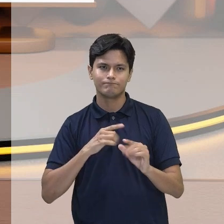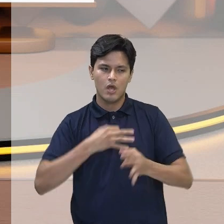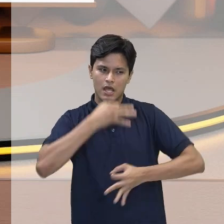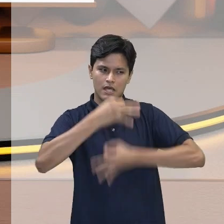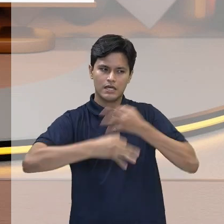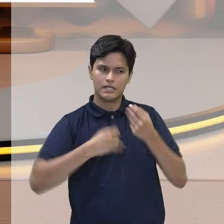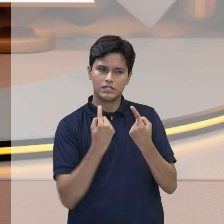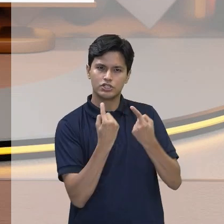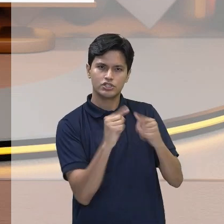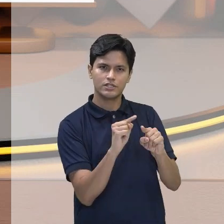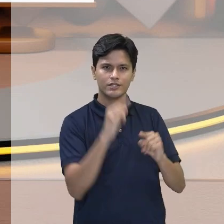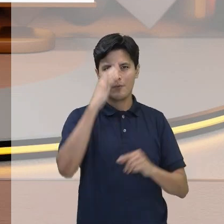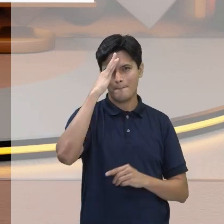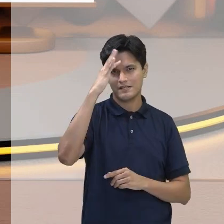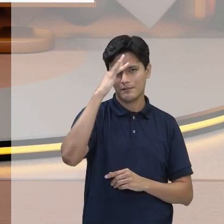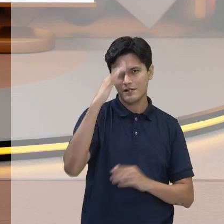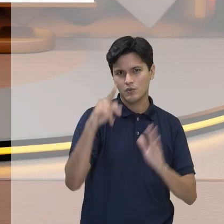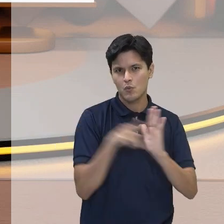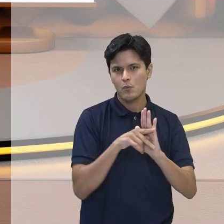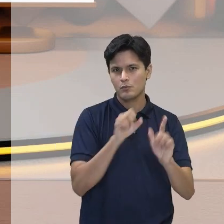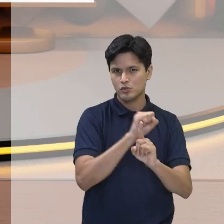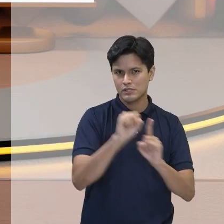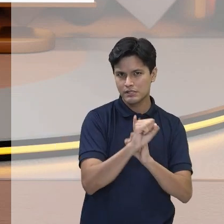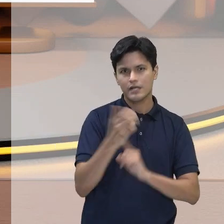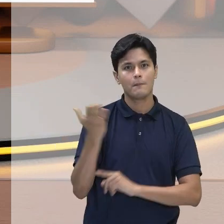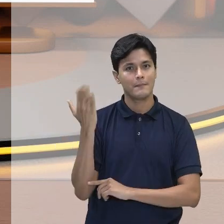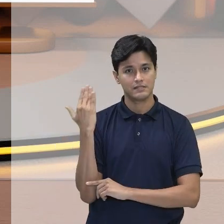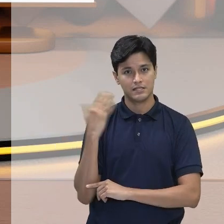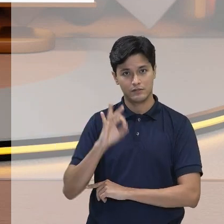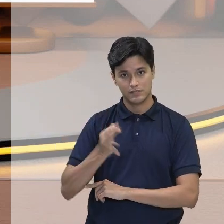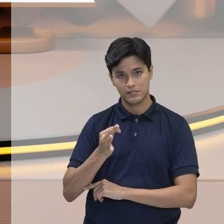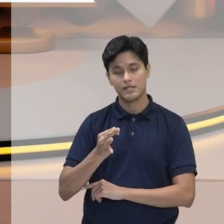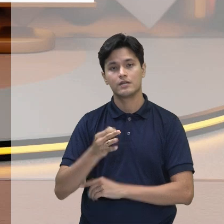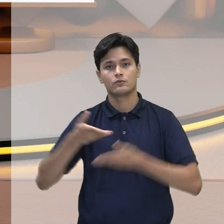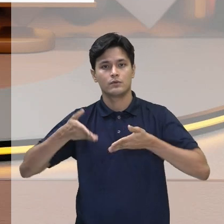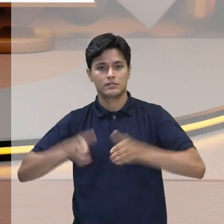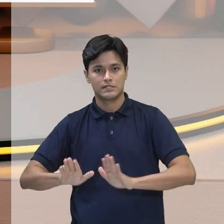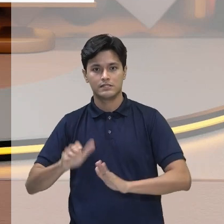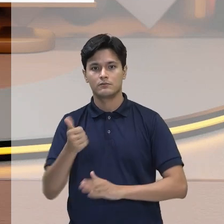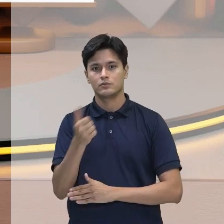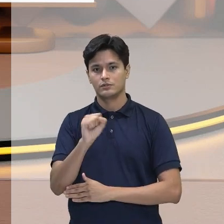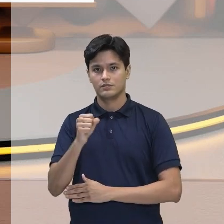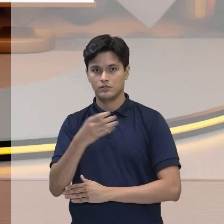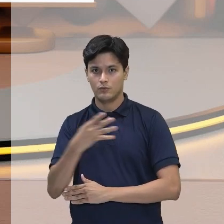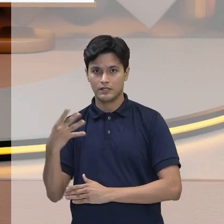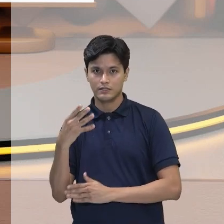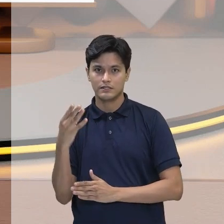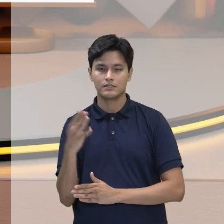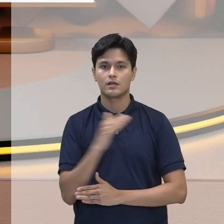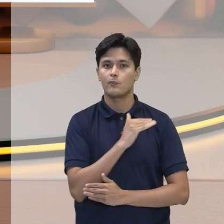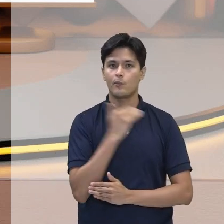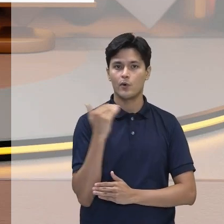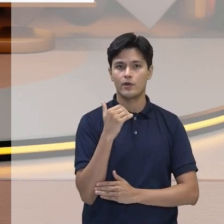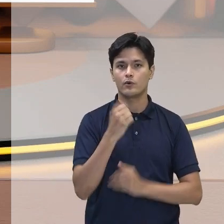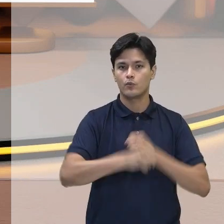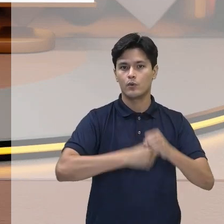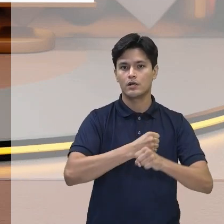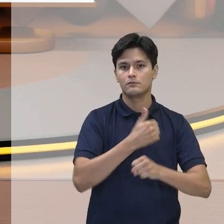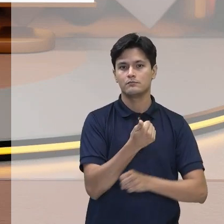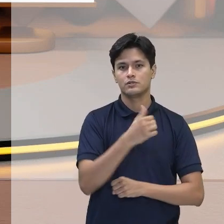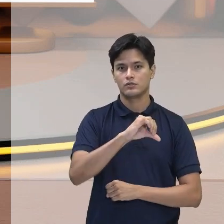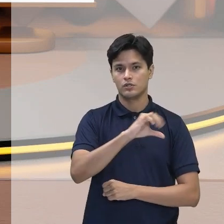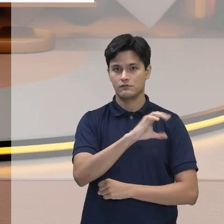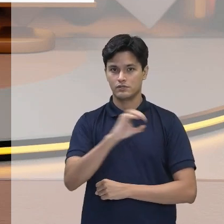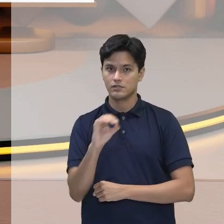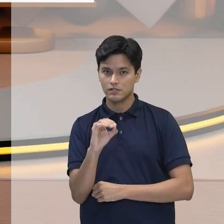o pensamento da época, tá bom? Nasceu em 1844, morreu em 1900, um